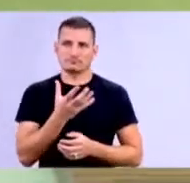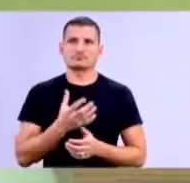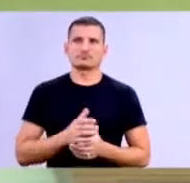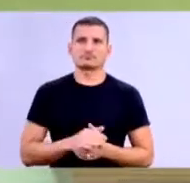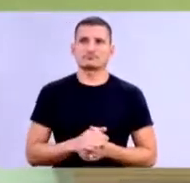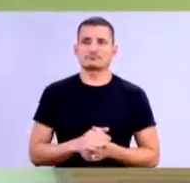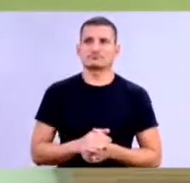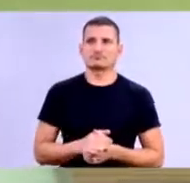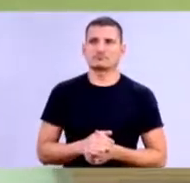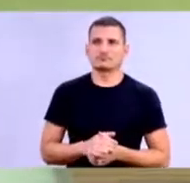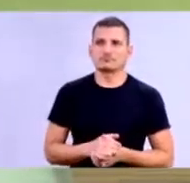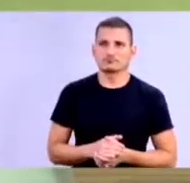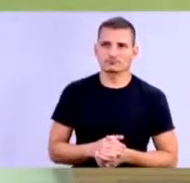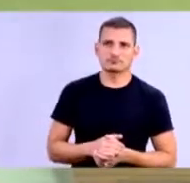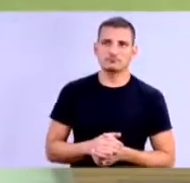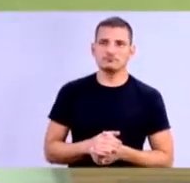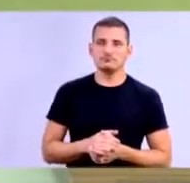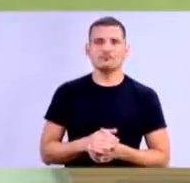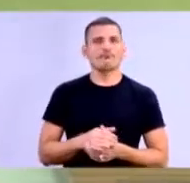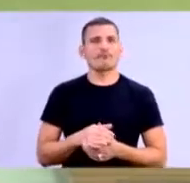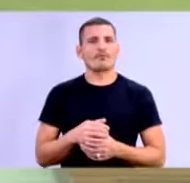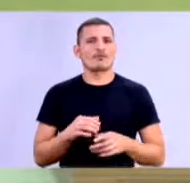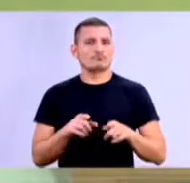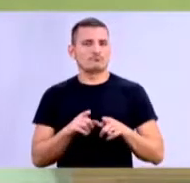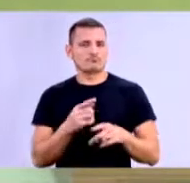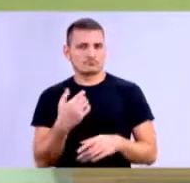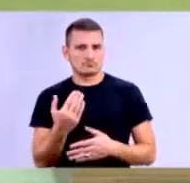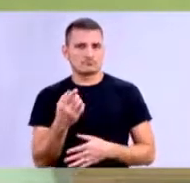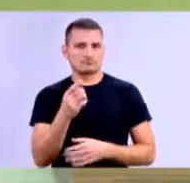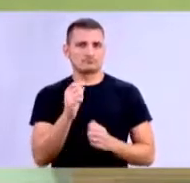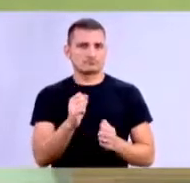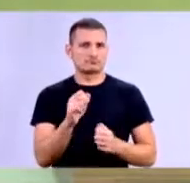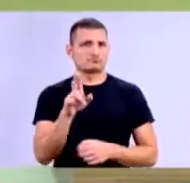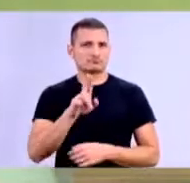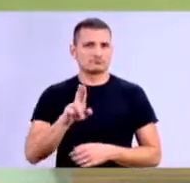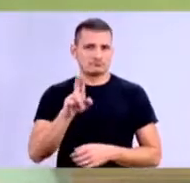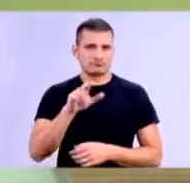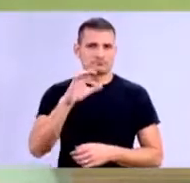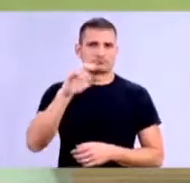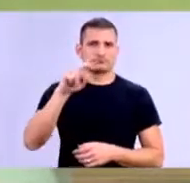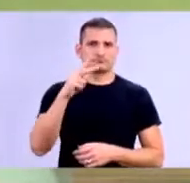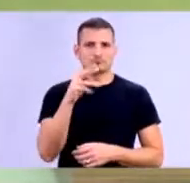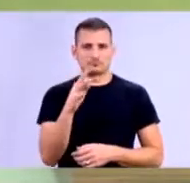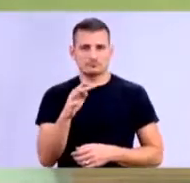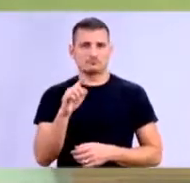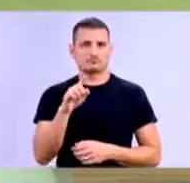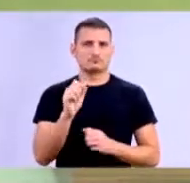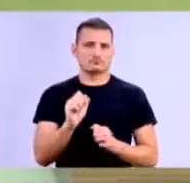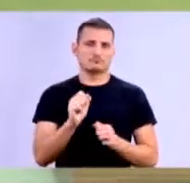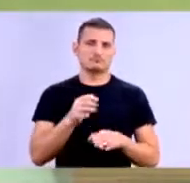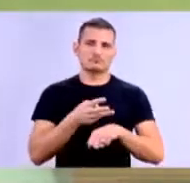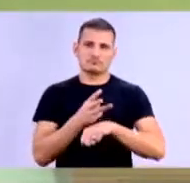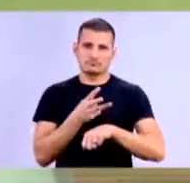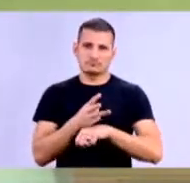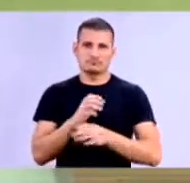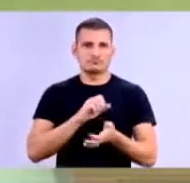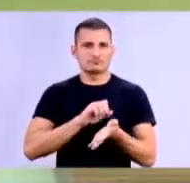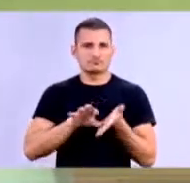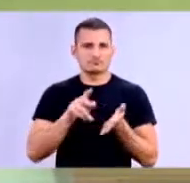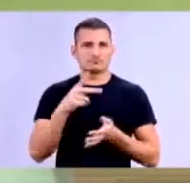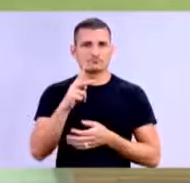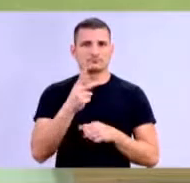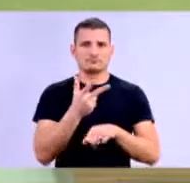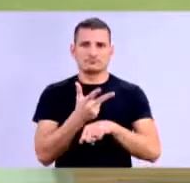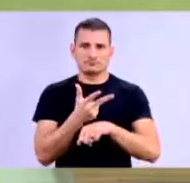essa condição. Então você pode utilizar o chat, você pode utilizar o WhatsApp para enviar o seu vídeo, né? Você